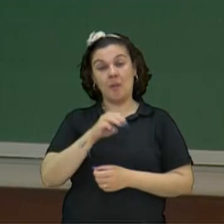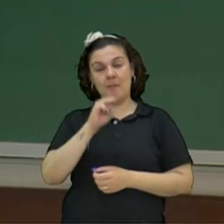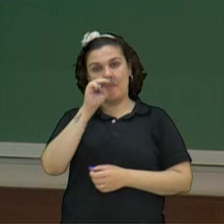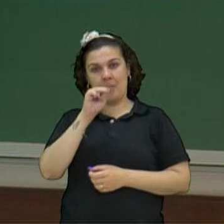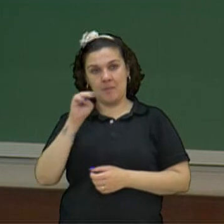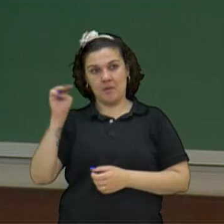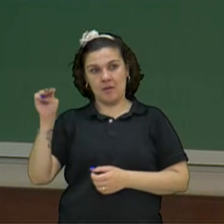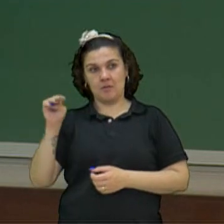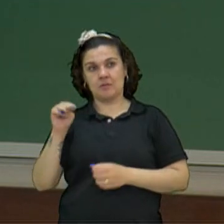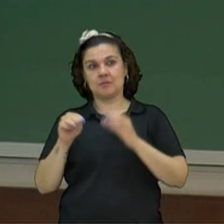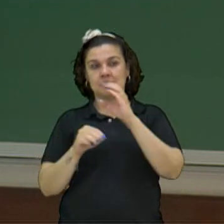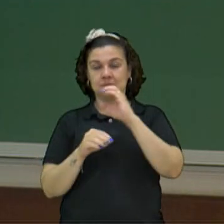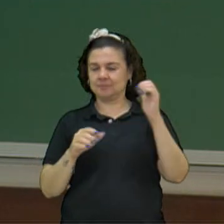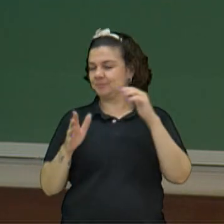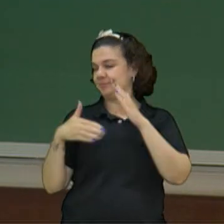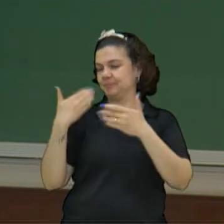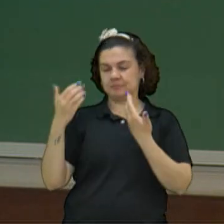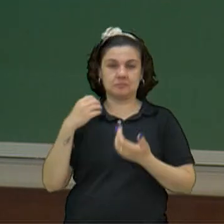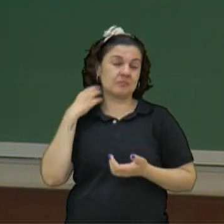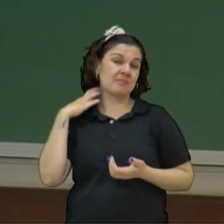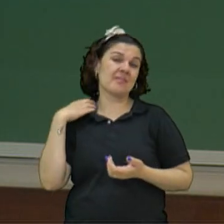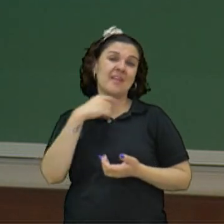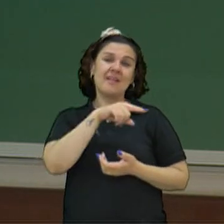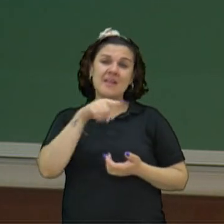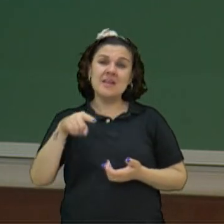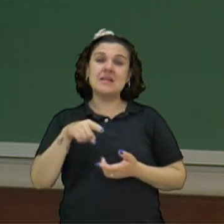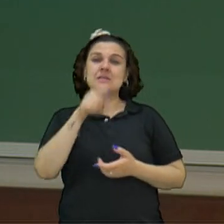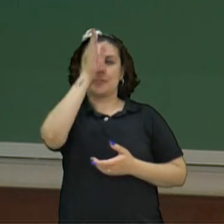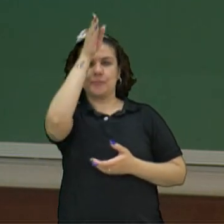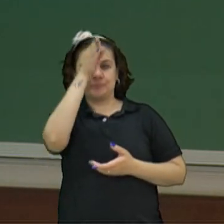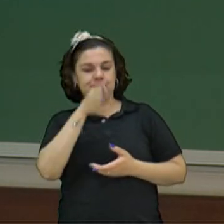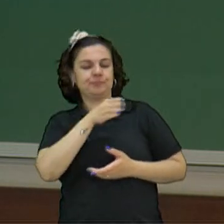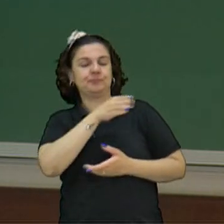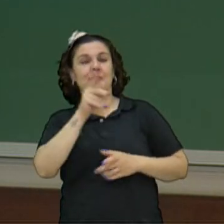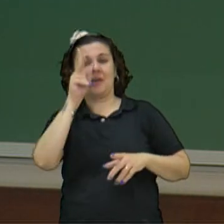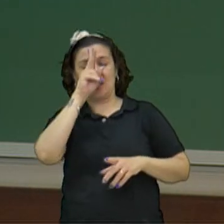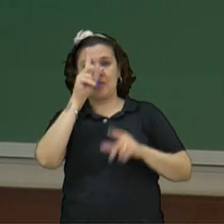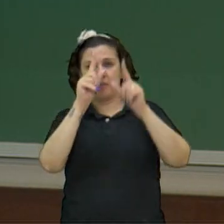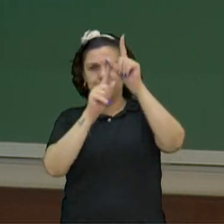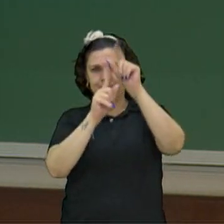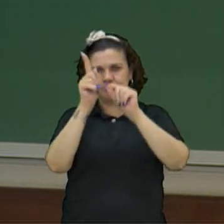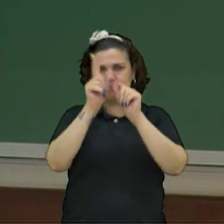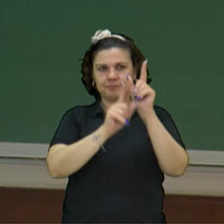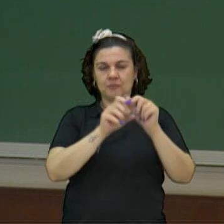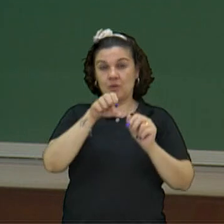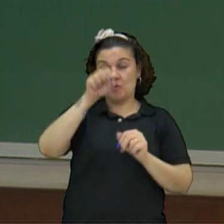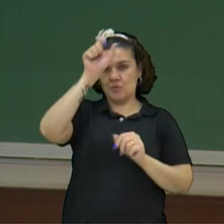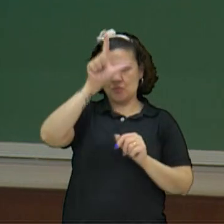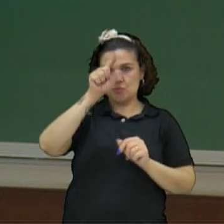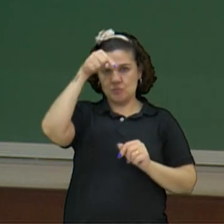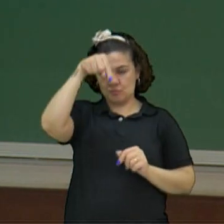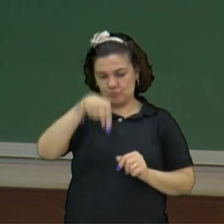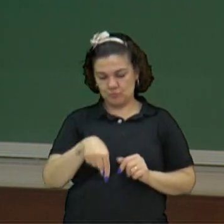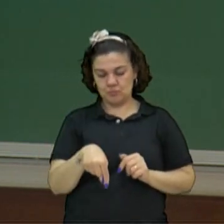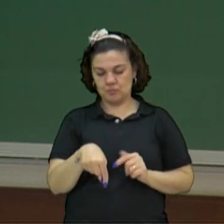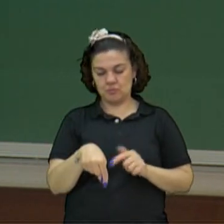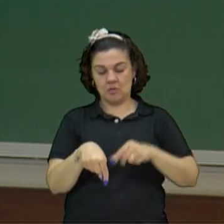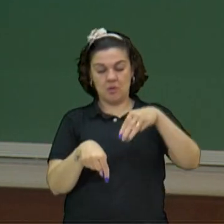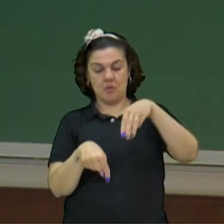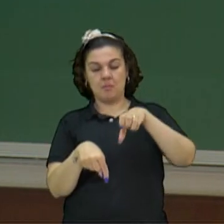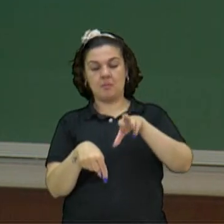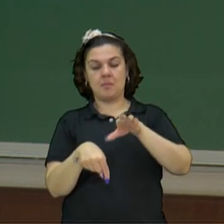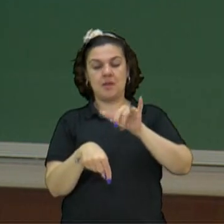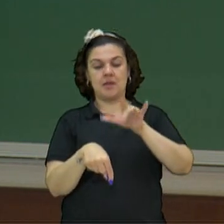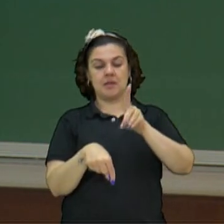Meridional, setentrional e assim por diante. Sabe aqueles pontos cardeais? Vamos lá. Sul é igual a